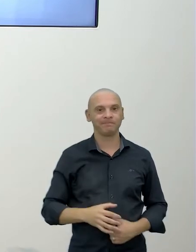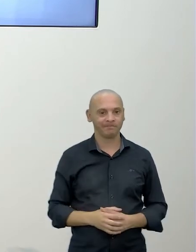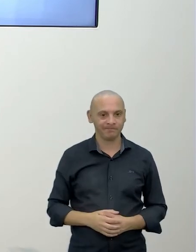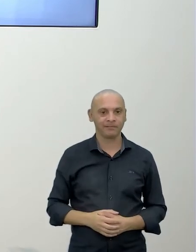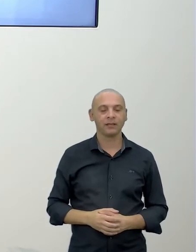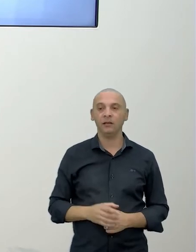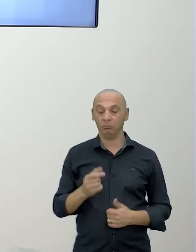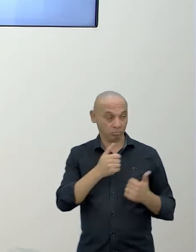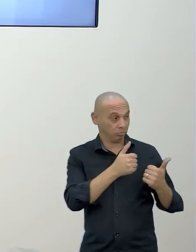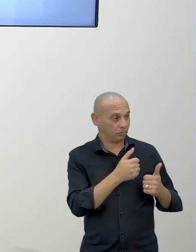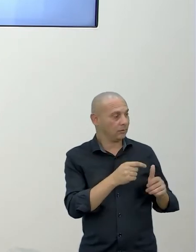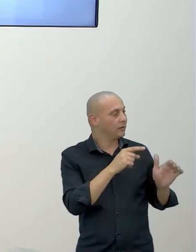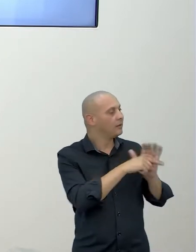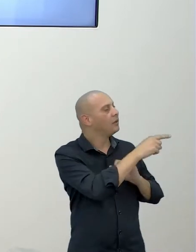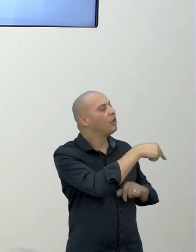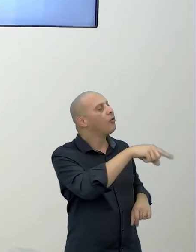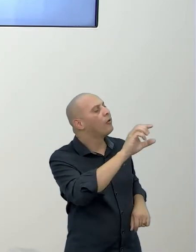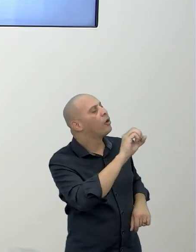Maria?